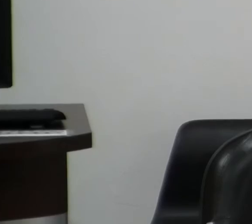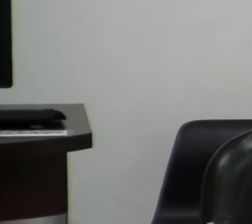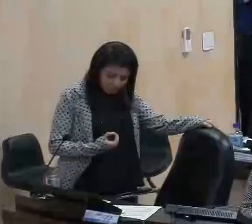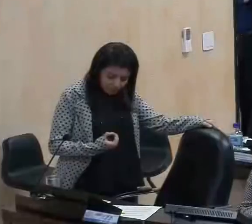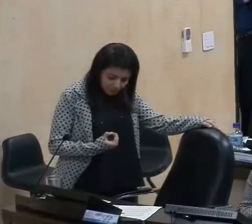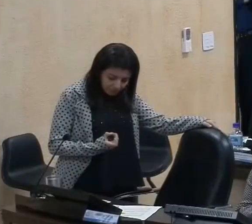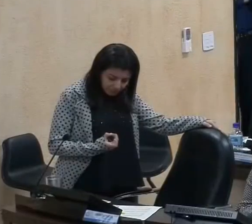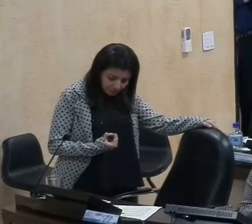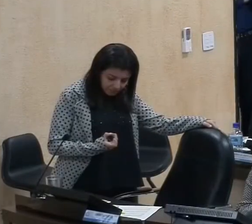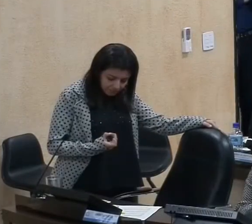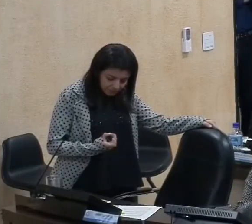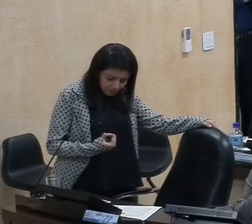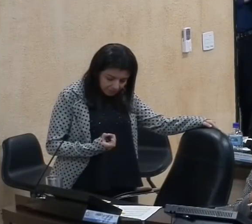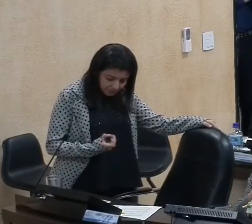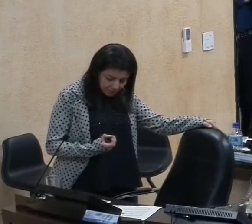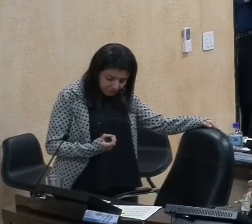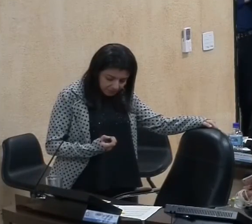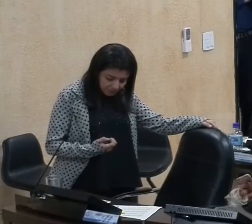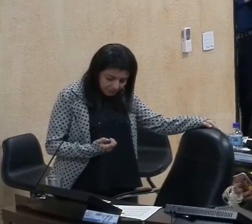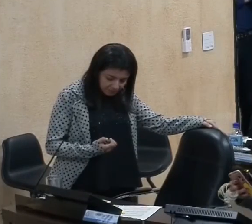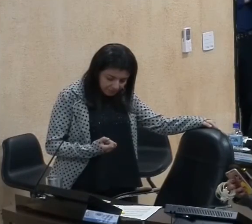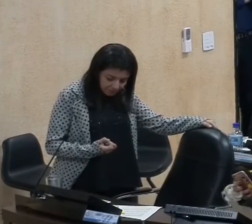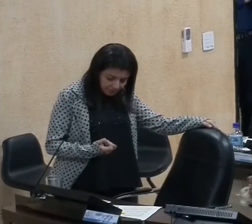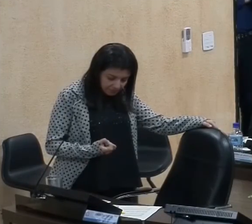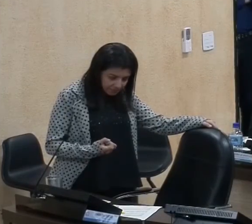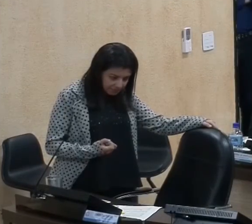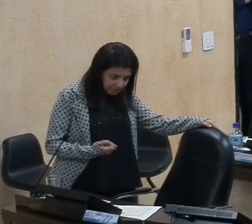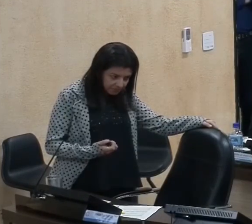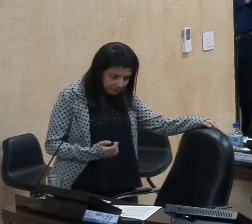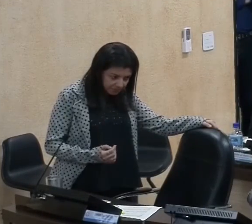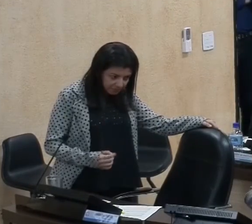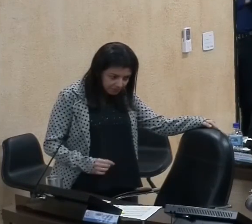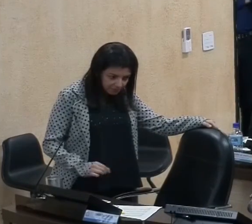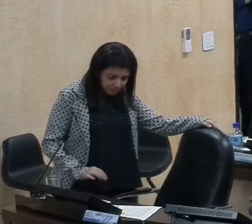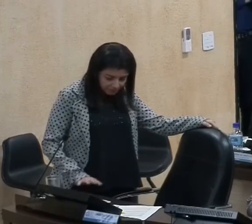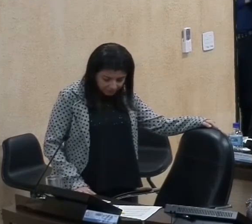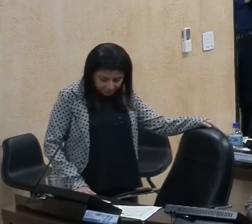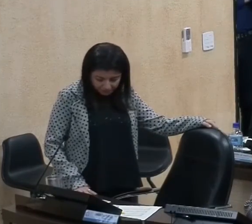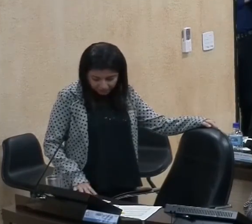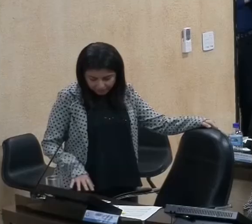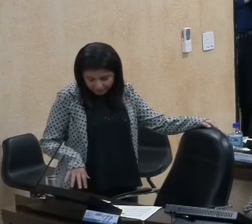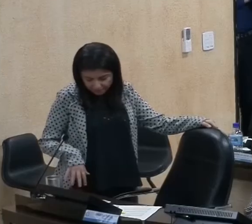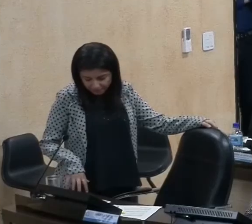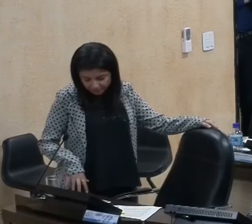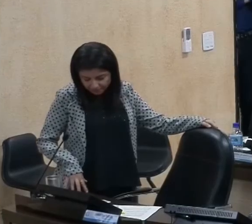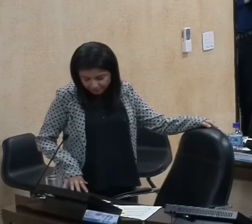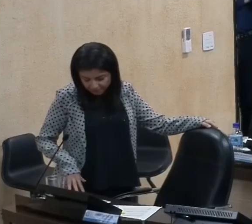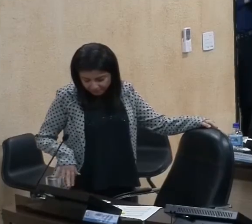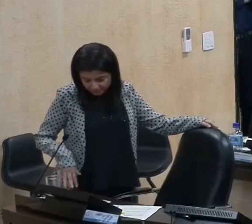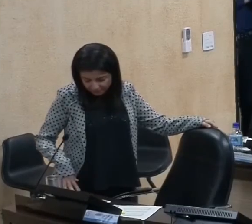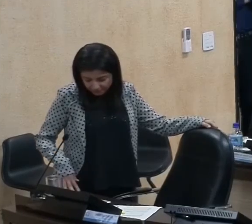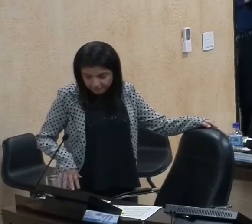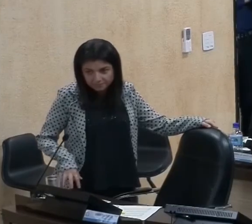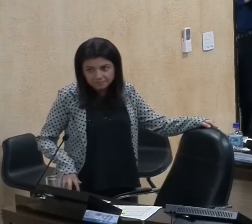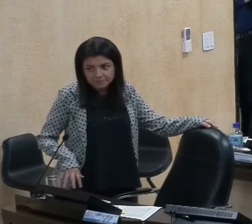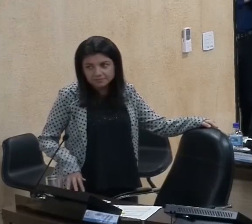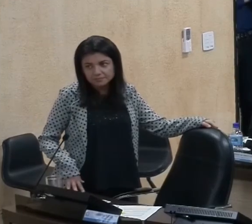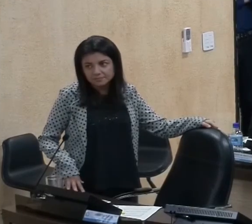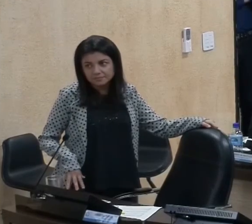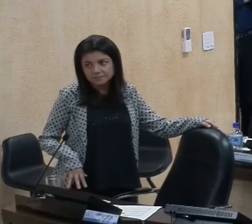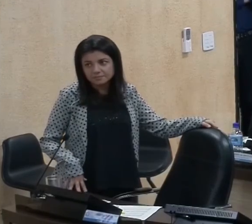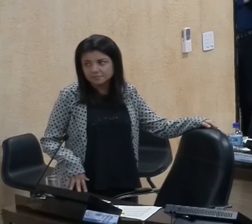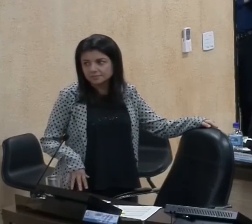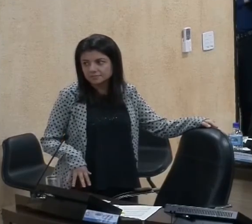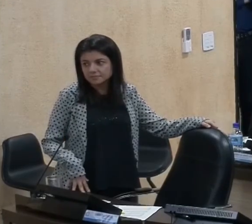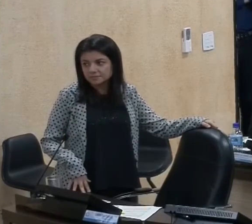dos idosos, eu fiz o pedido para o líder do meu bloco ir para a pauta, e aí ele disse que a partir